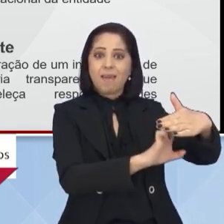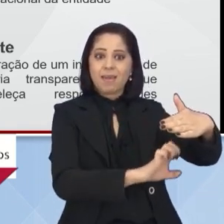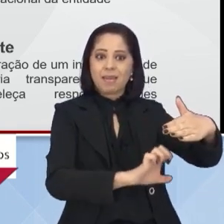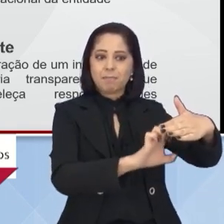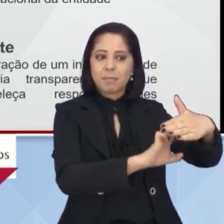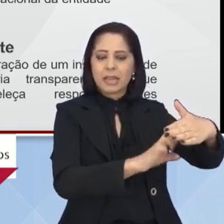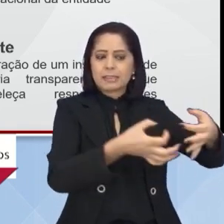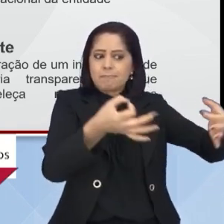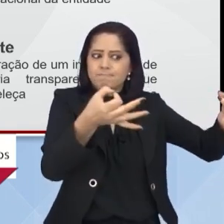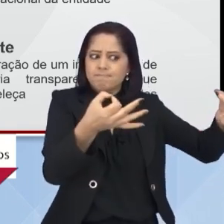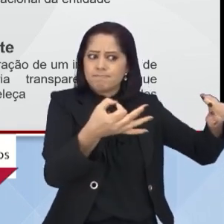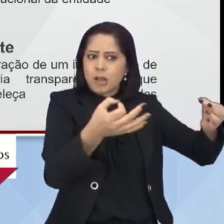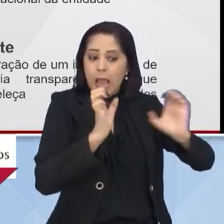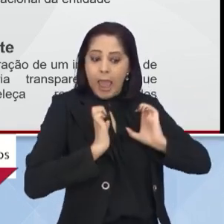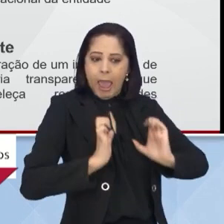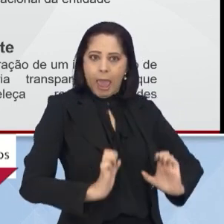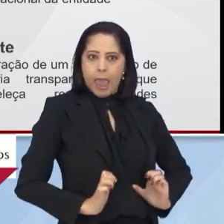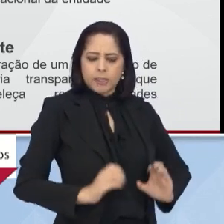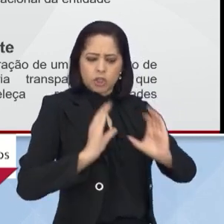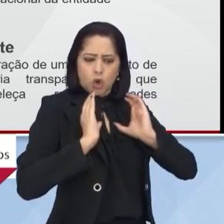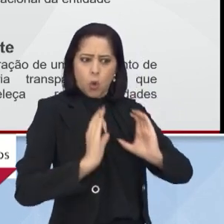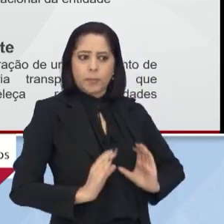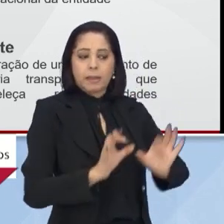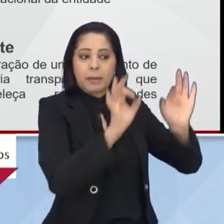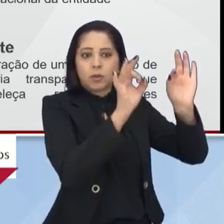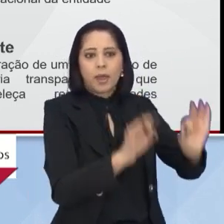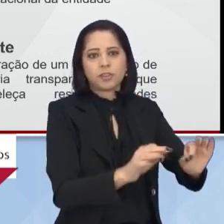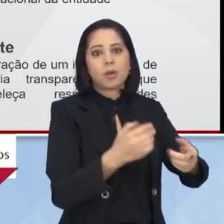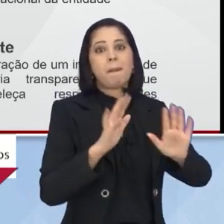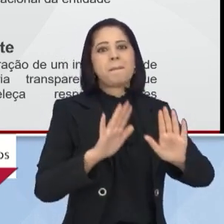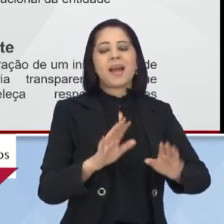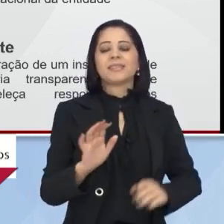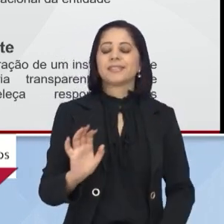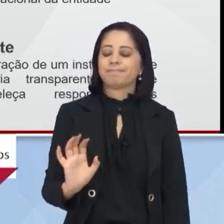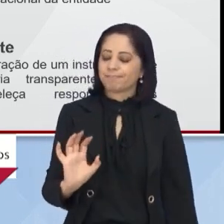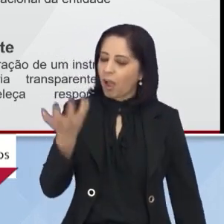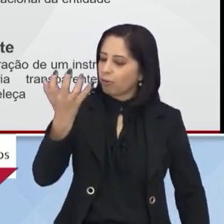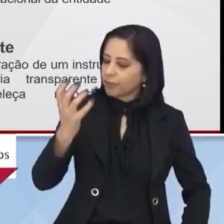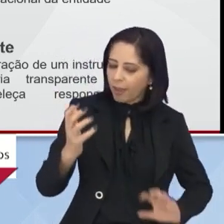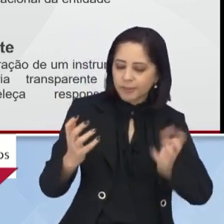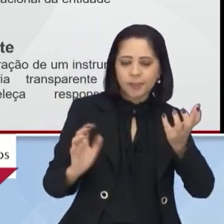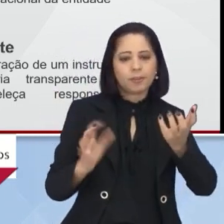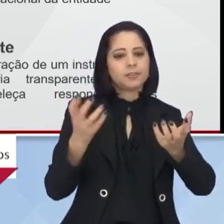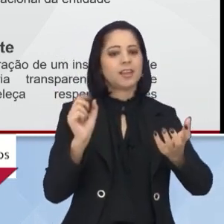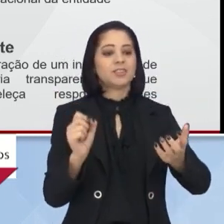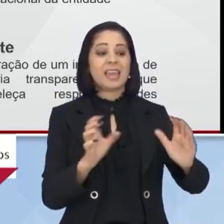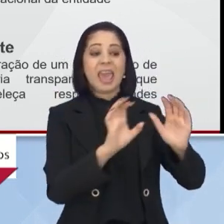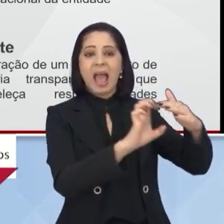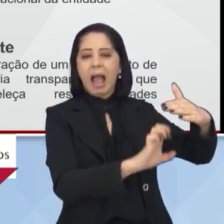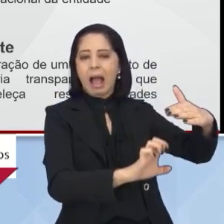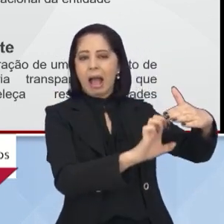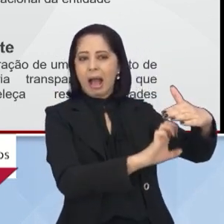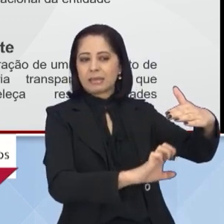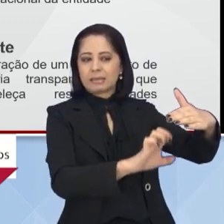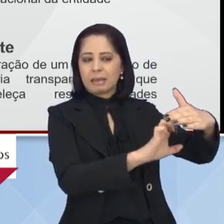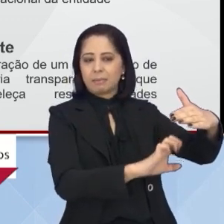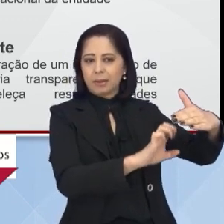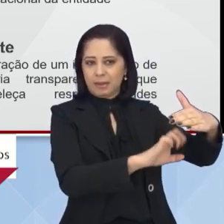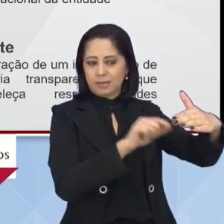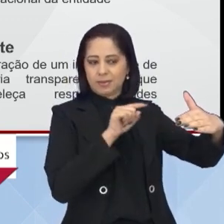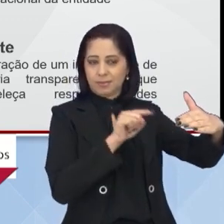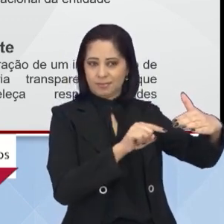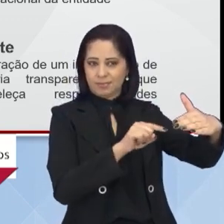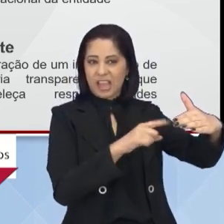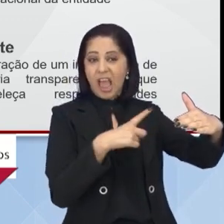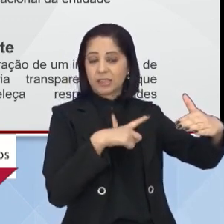infelizmente a gente tem observado a atuação de organizações que atuam em parceria com o crime organizado